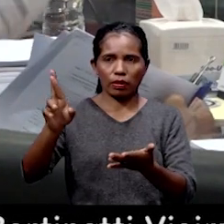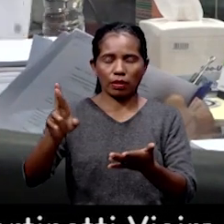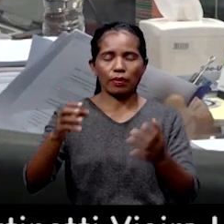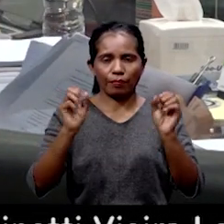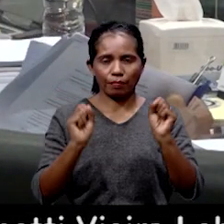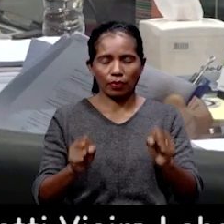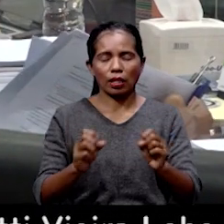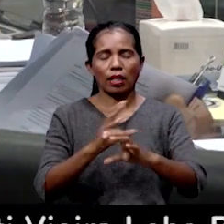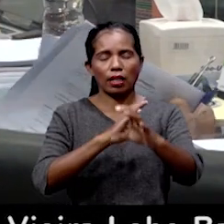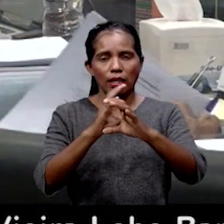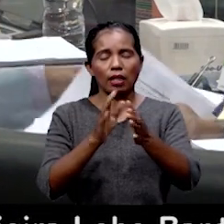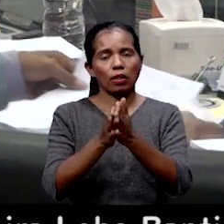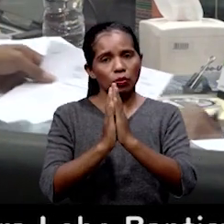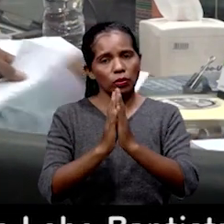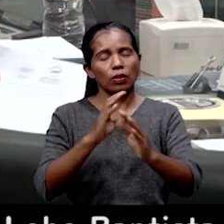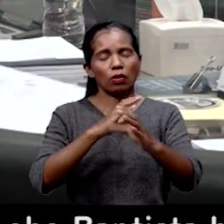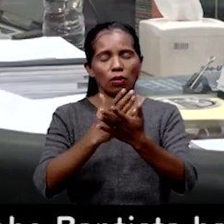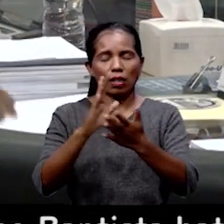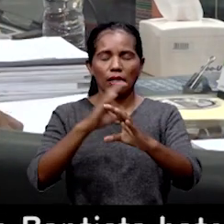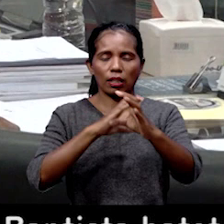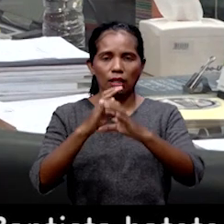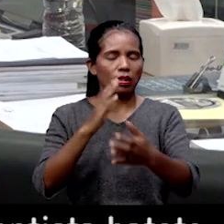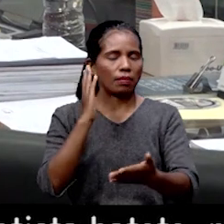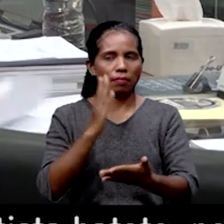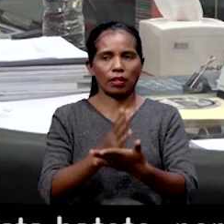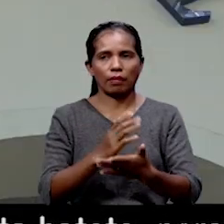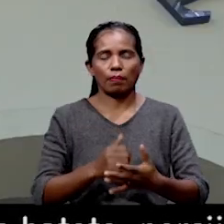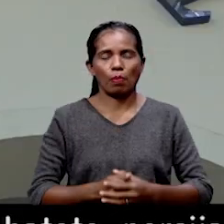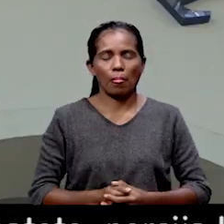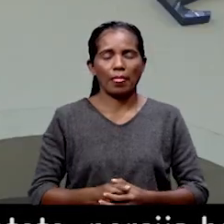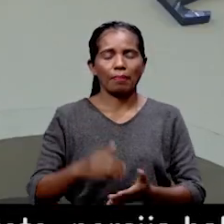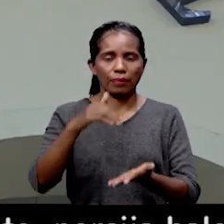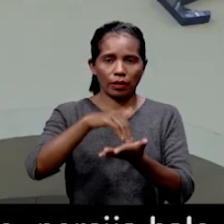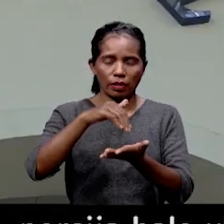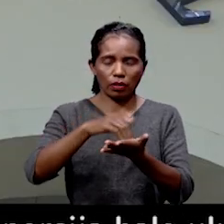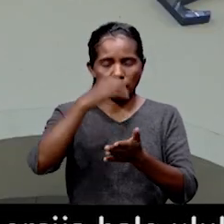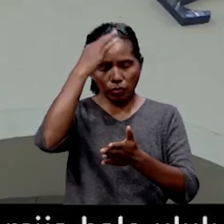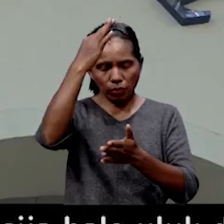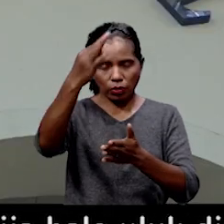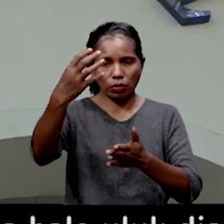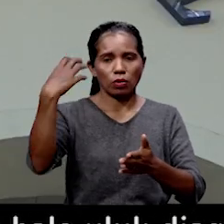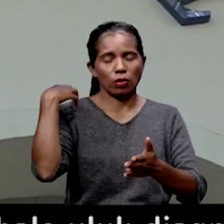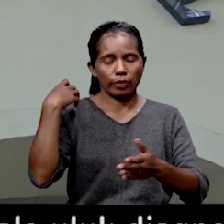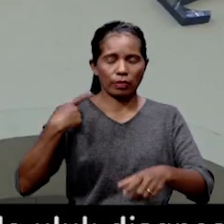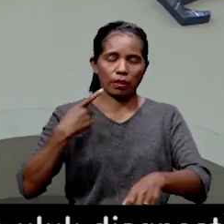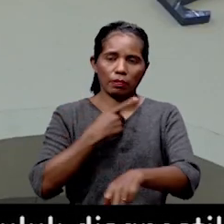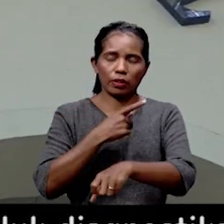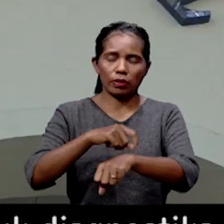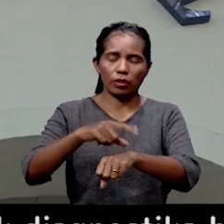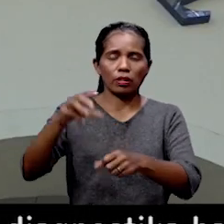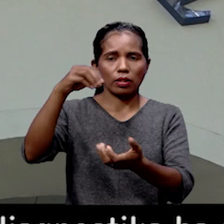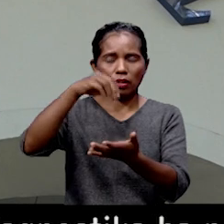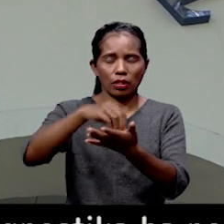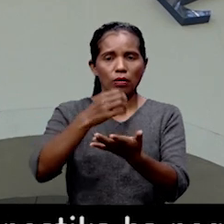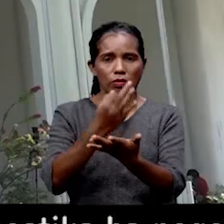e pedido sosa careta ba presidente ne cancela. Ba estudo futuro edifício Parlamento Nacional, aloca mos